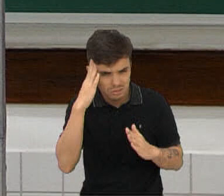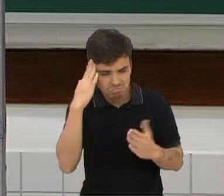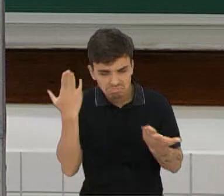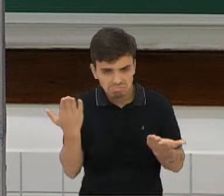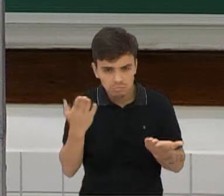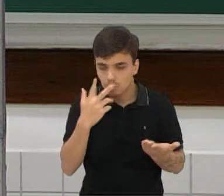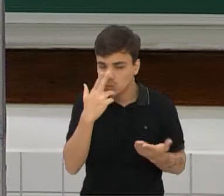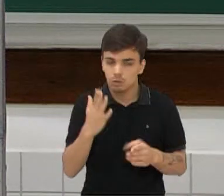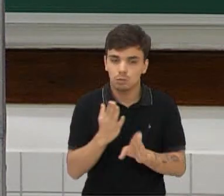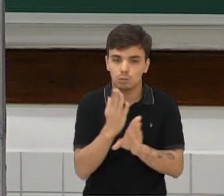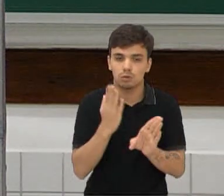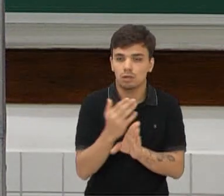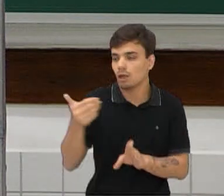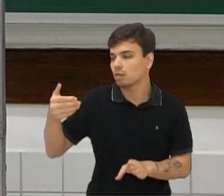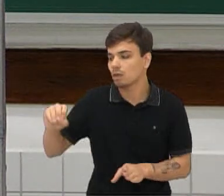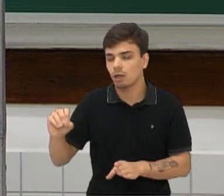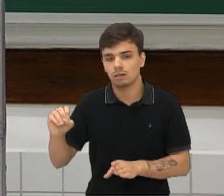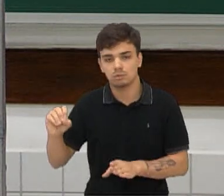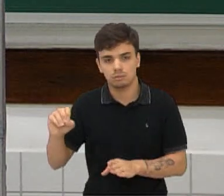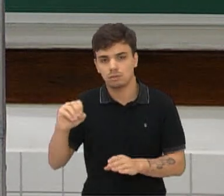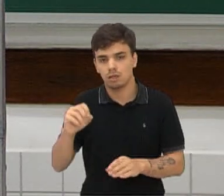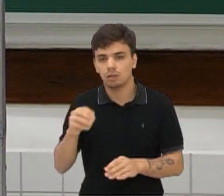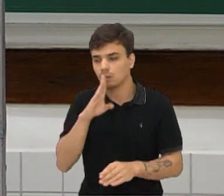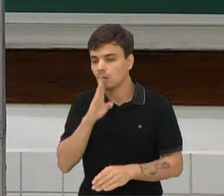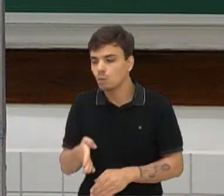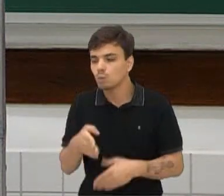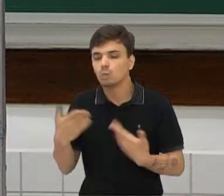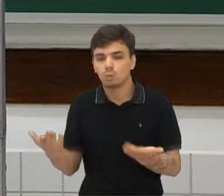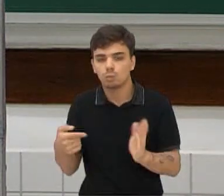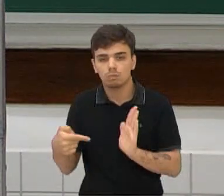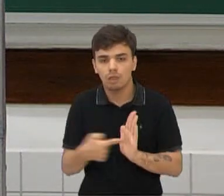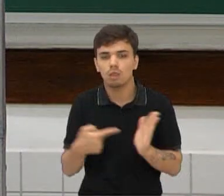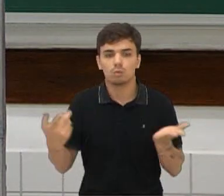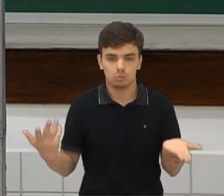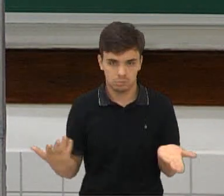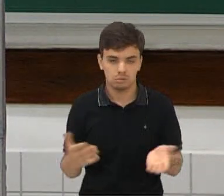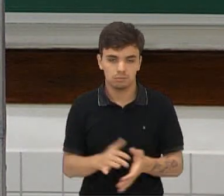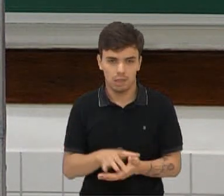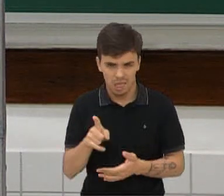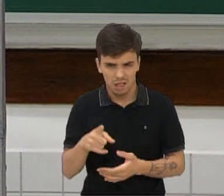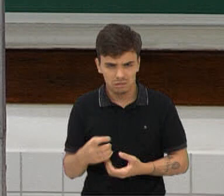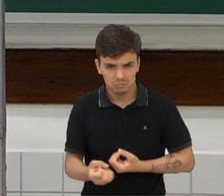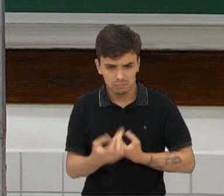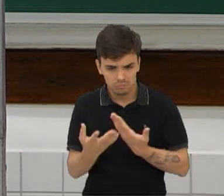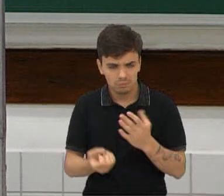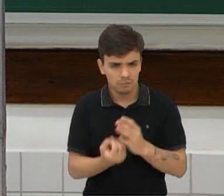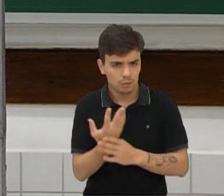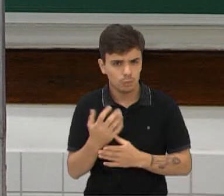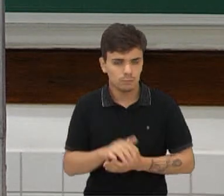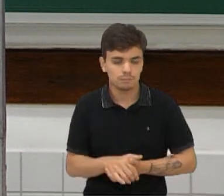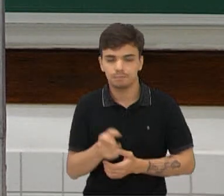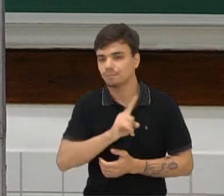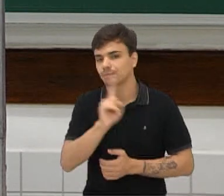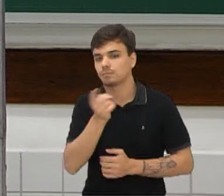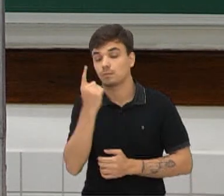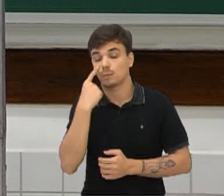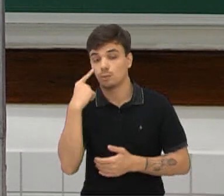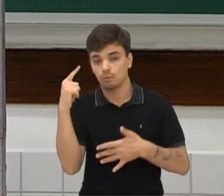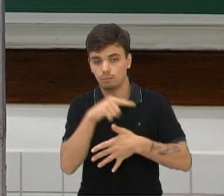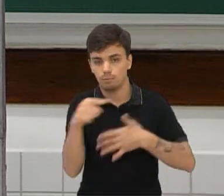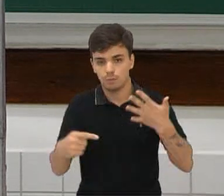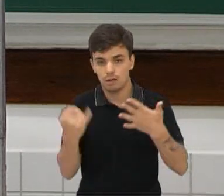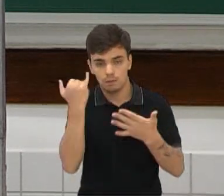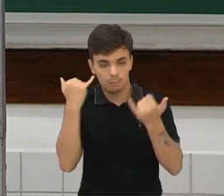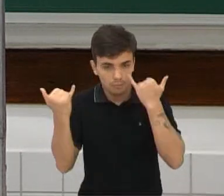dados? 10 denúncias por mês, 15% envolve. Ela inventou? Não, queridos. Esses dados estão